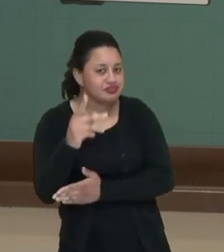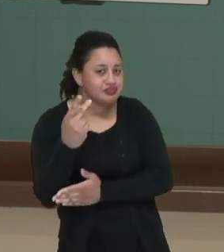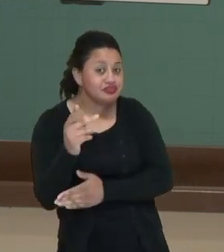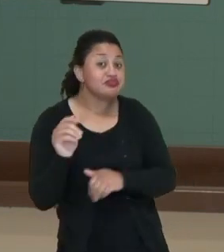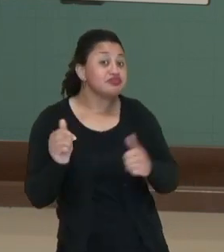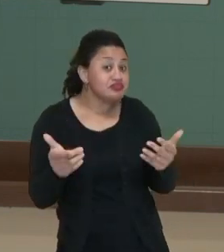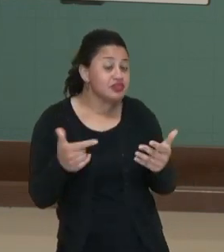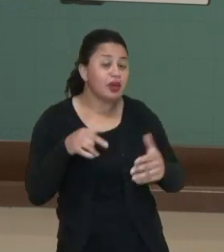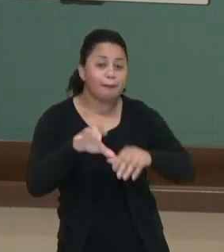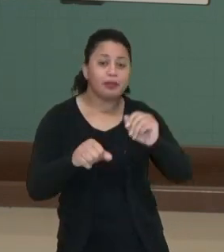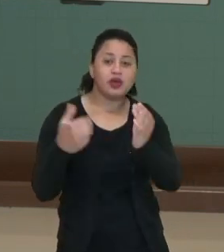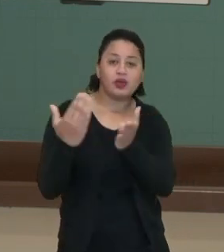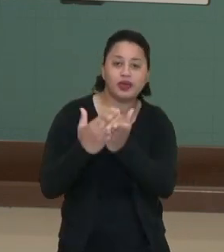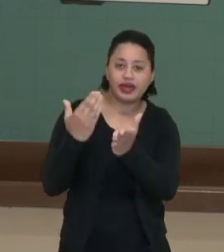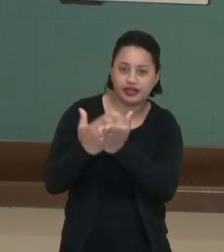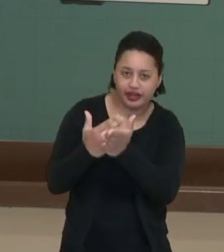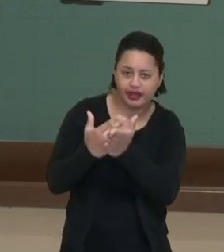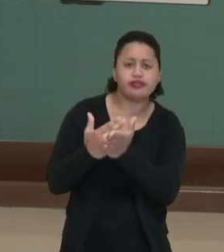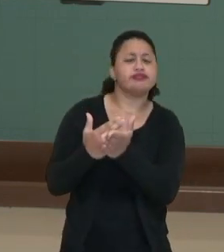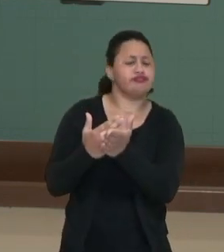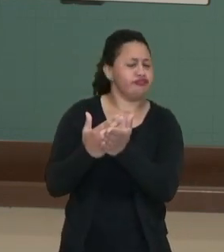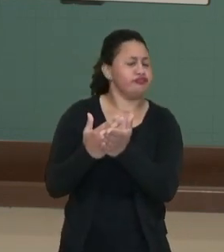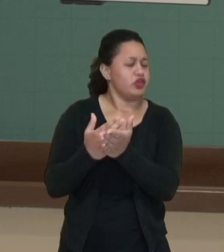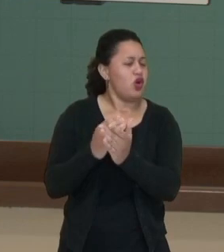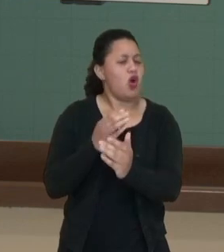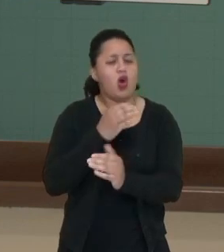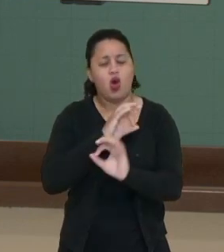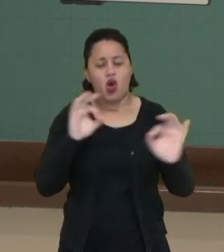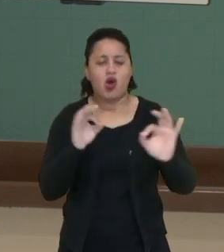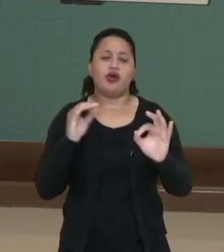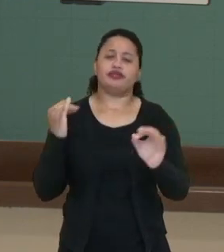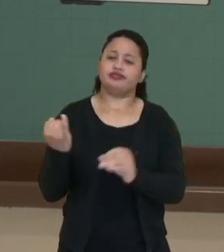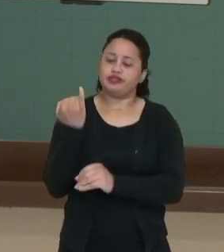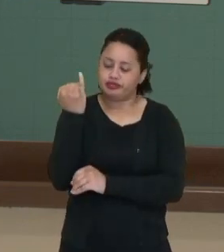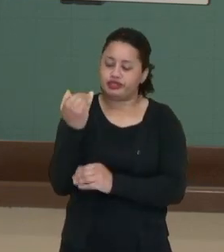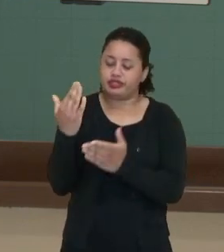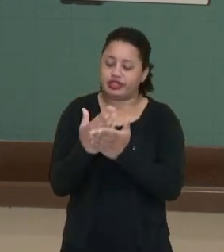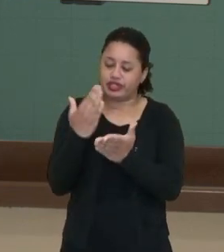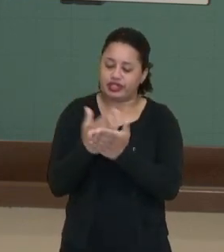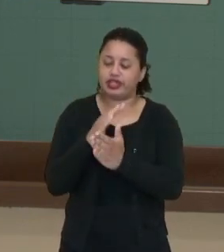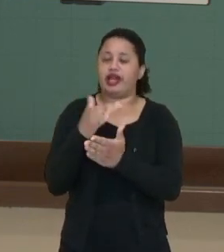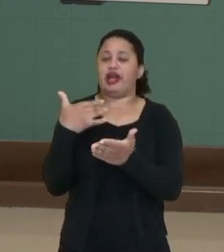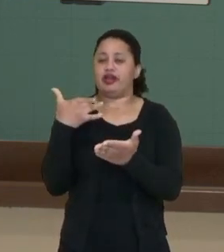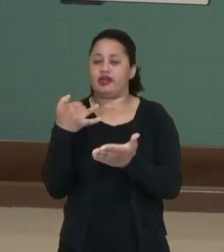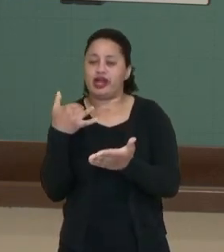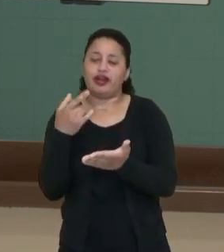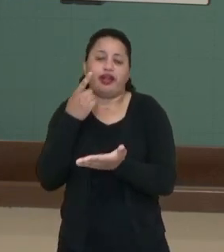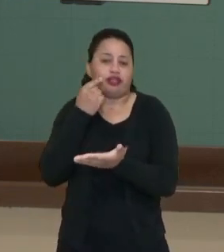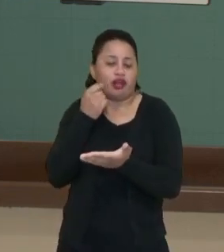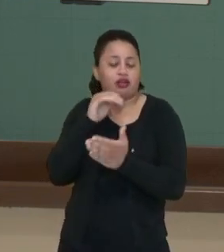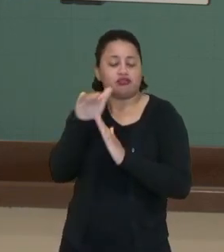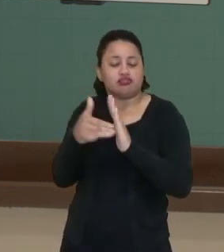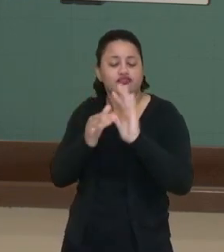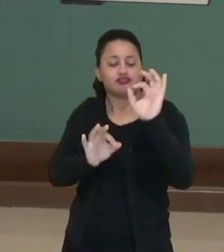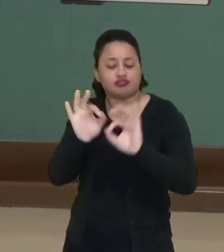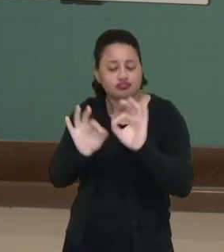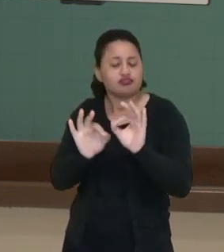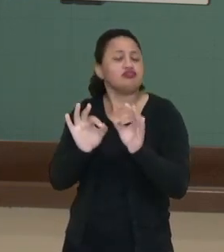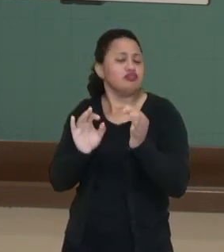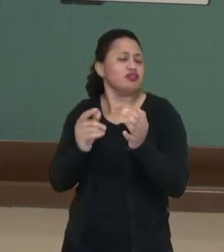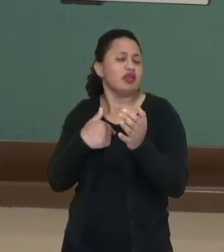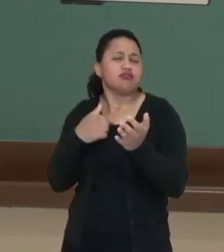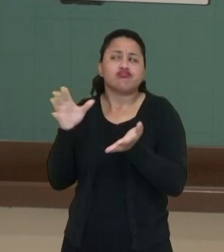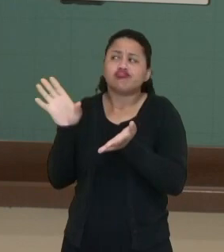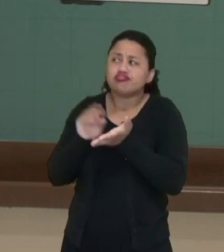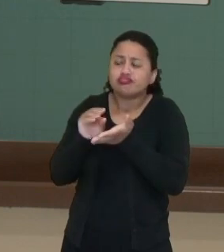e aí, pegou o teu caderno? Eu acho muito importante você já estar com o teu caderno aí, a caneta, o lápis, aquilo que você achar melhor, da